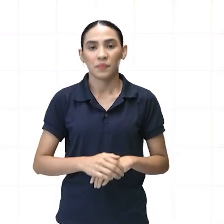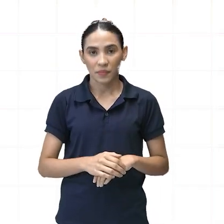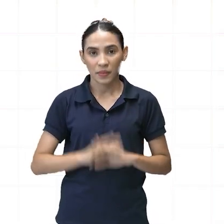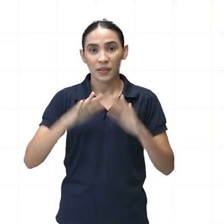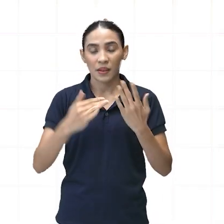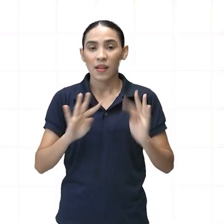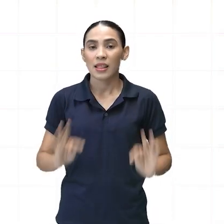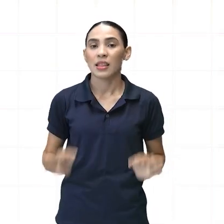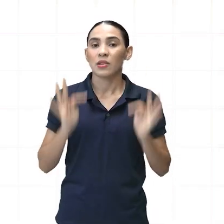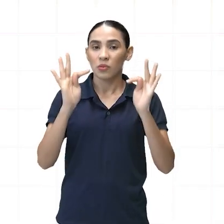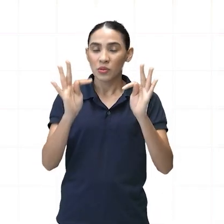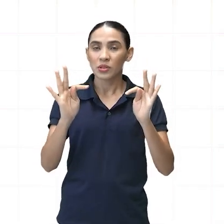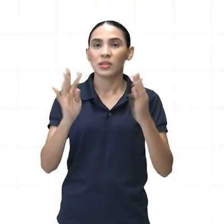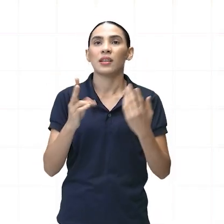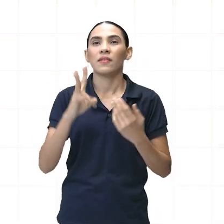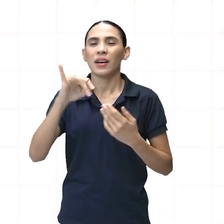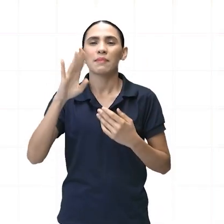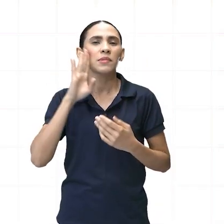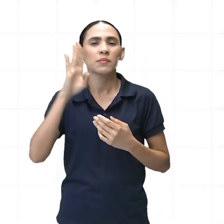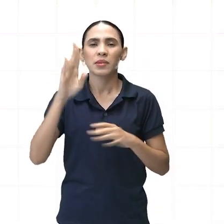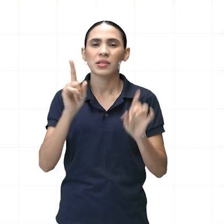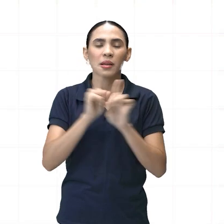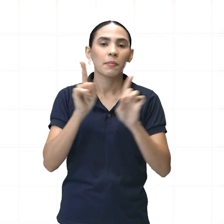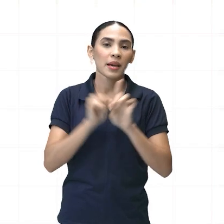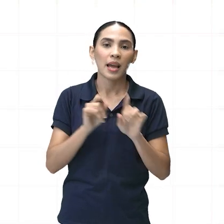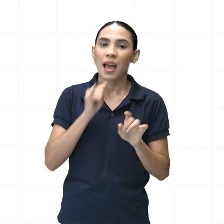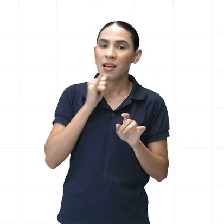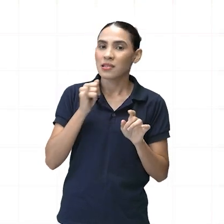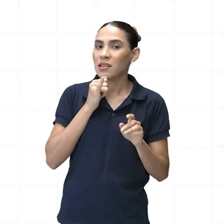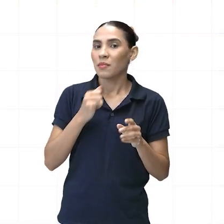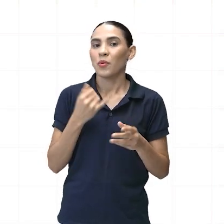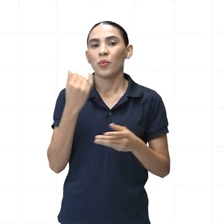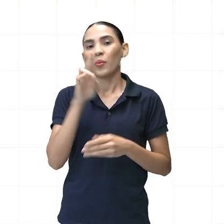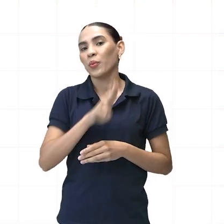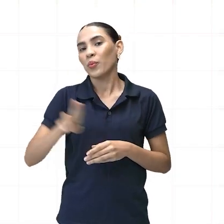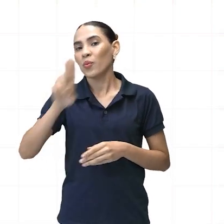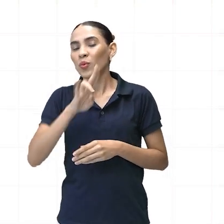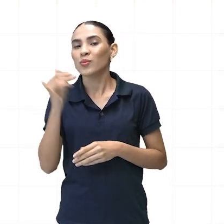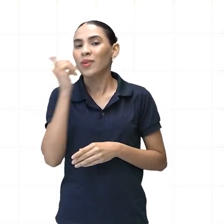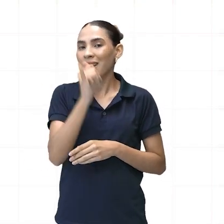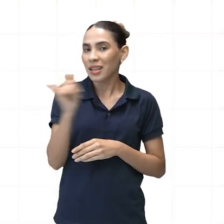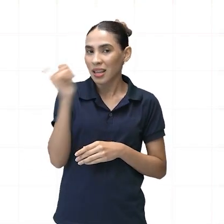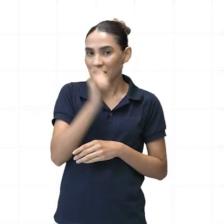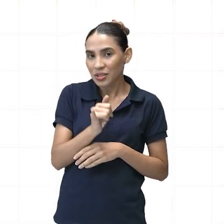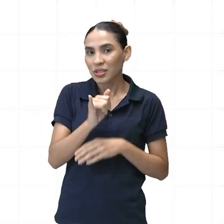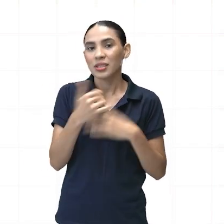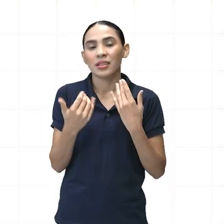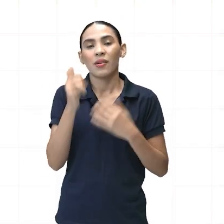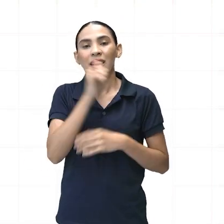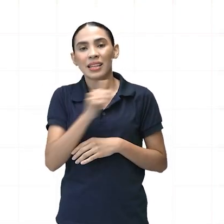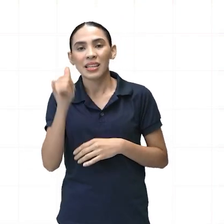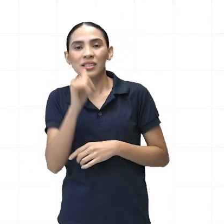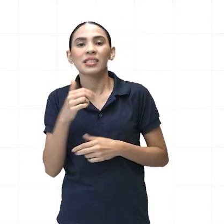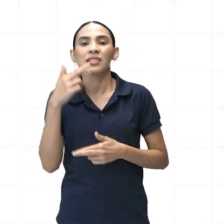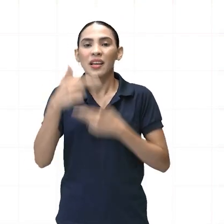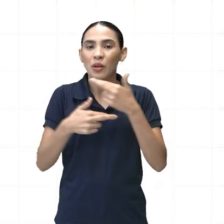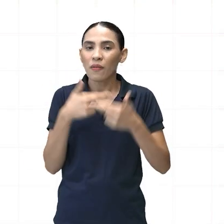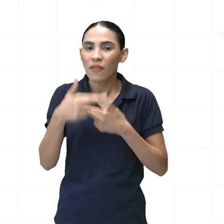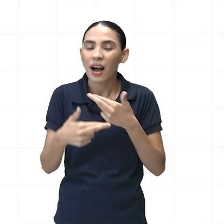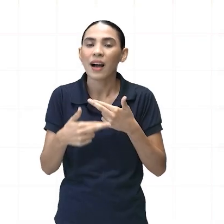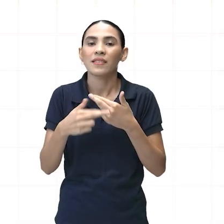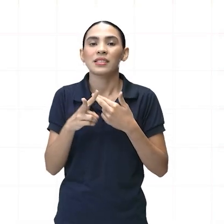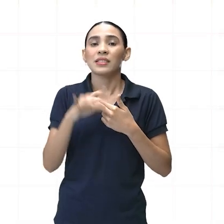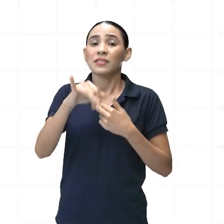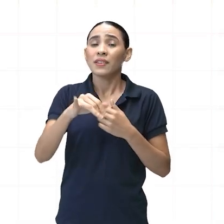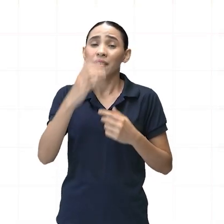onde as tecnologias que vêm principalmente ali com o uso das energias, né? As energias renováveis,